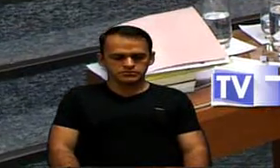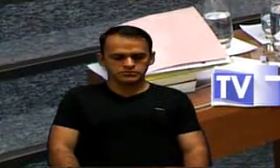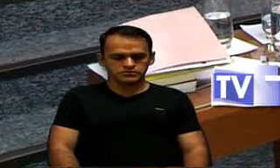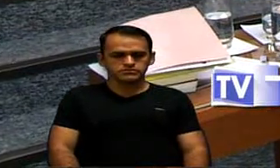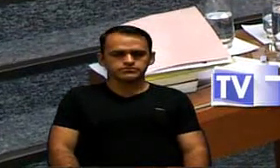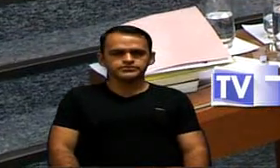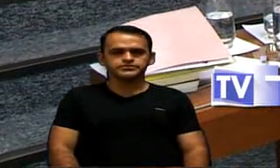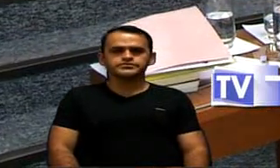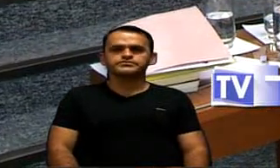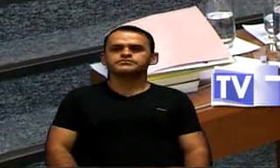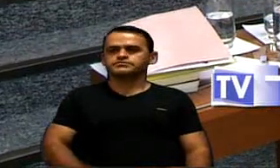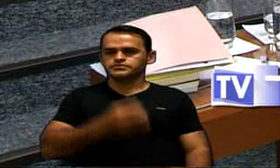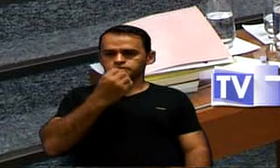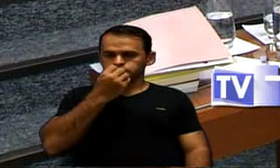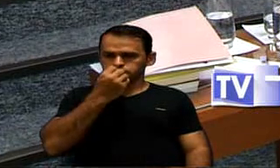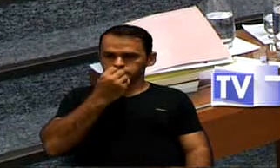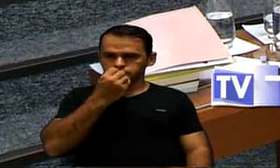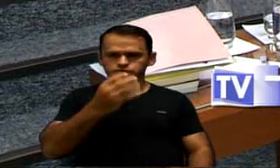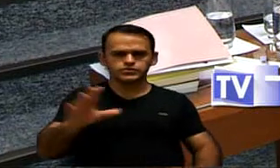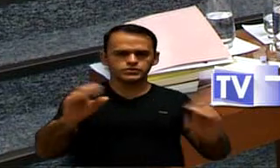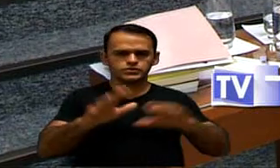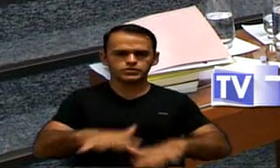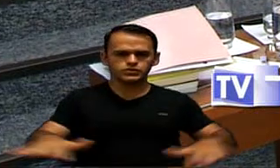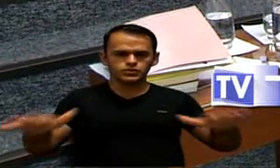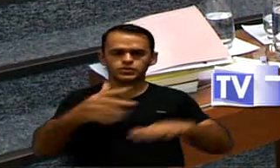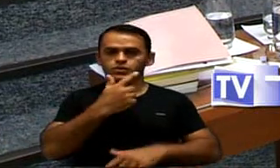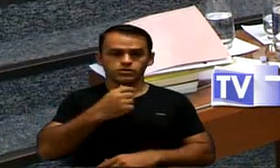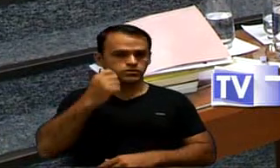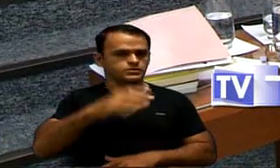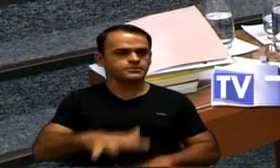A todos e a todas, companheiras que aqui vieram.